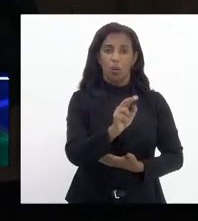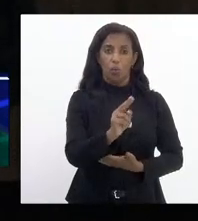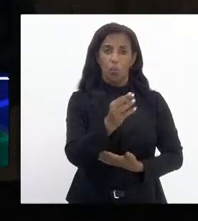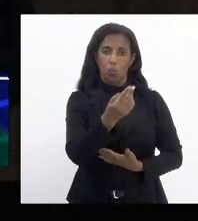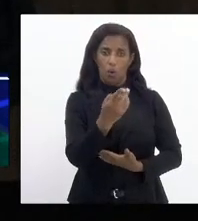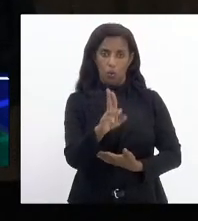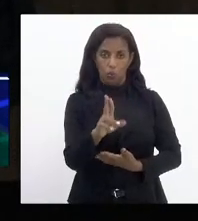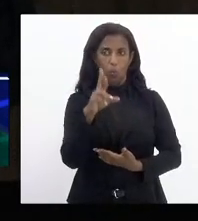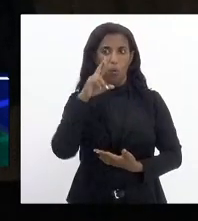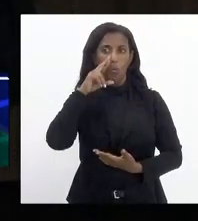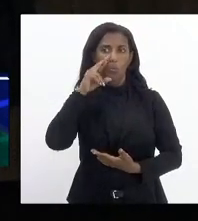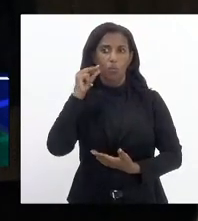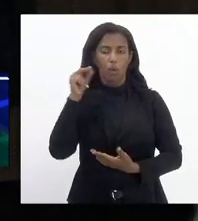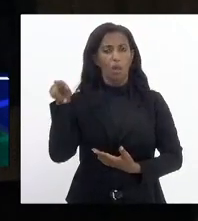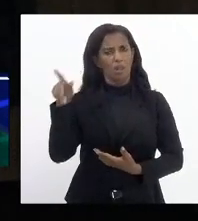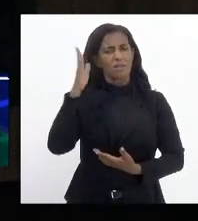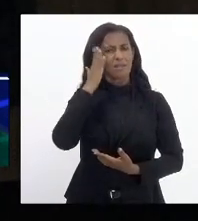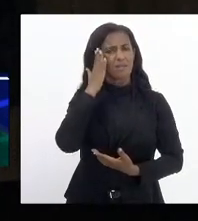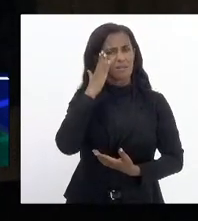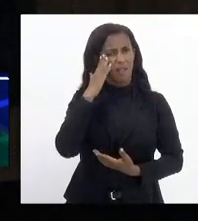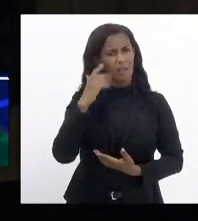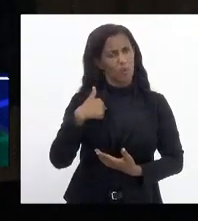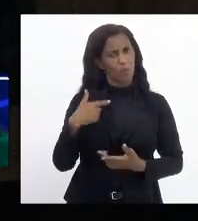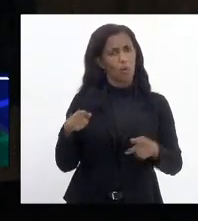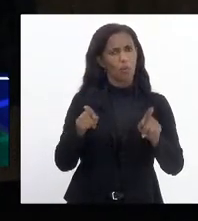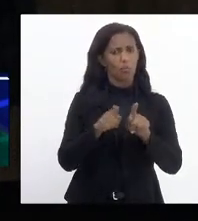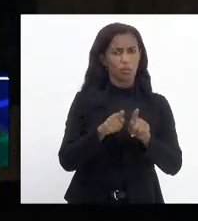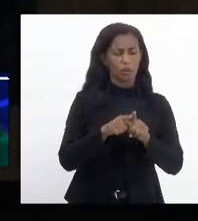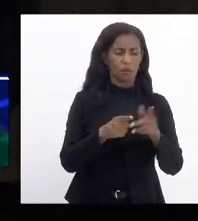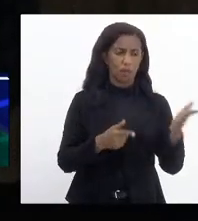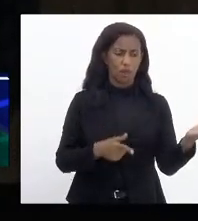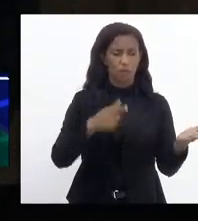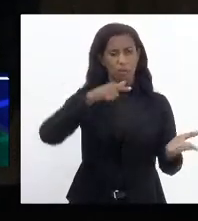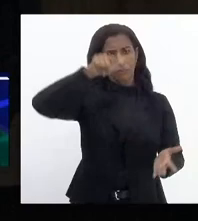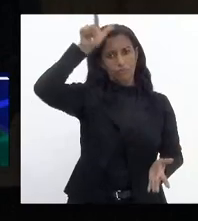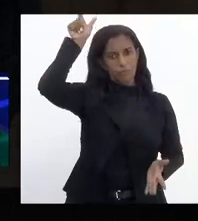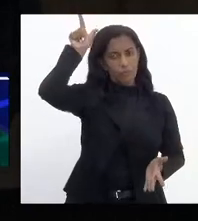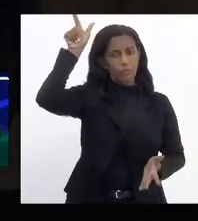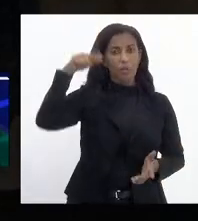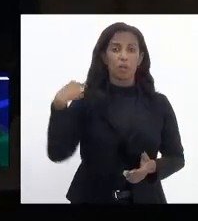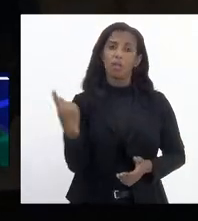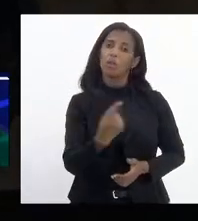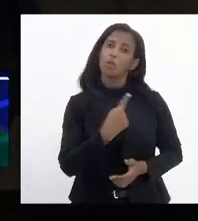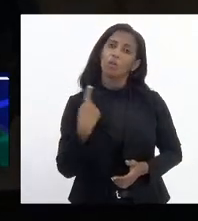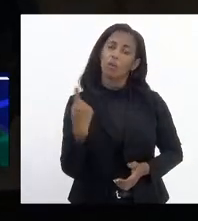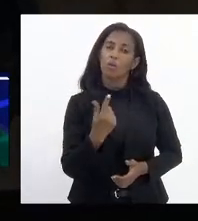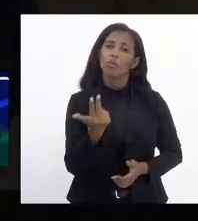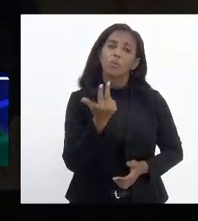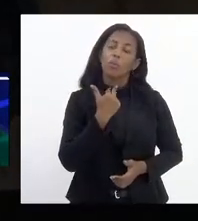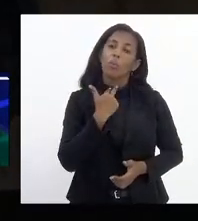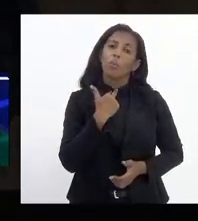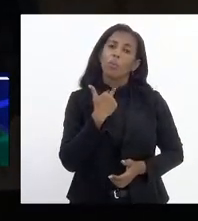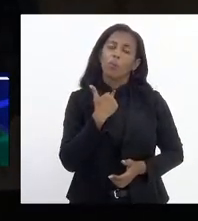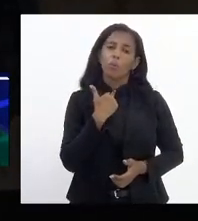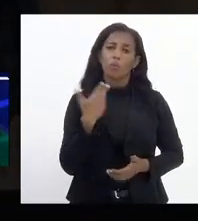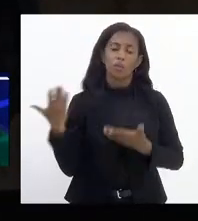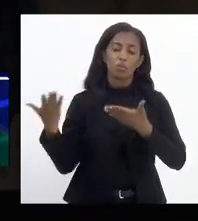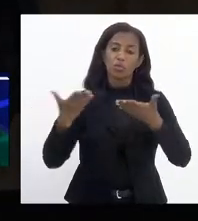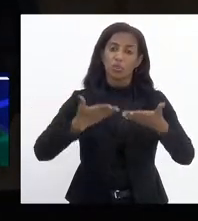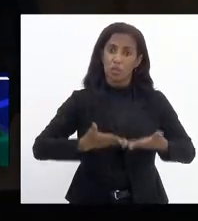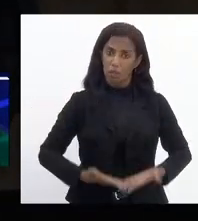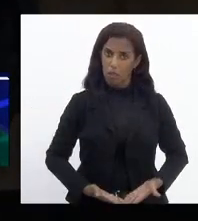com o deputado Rosenberg, e ele sabe, assim como eu também, o deputado Luiz Paulo, que nós não poderíamos estar aqui,